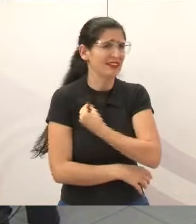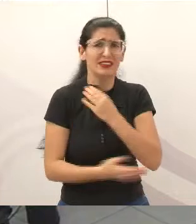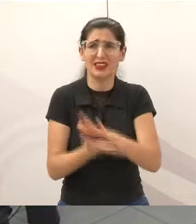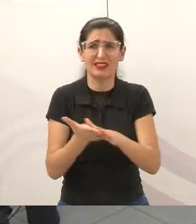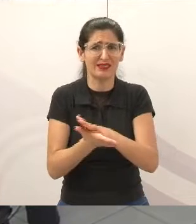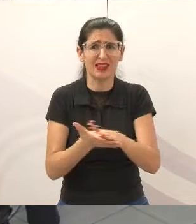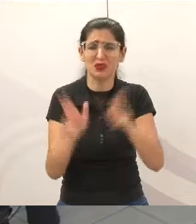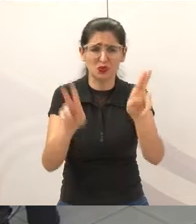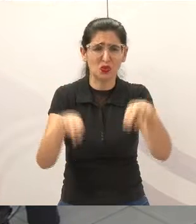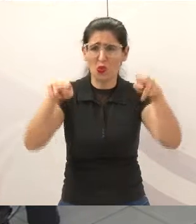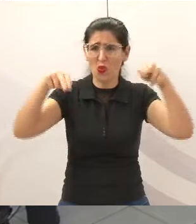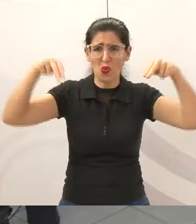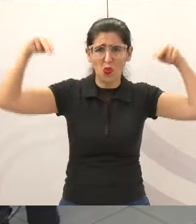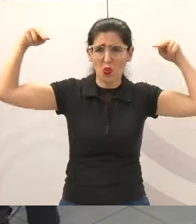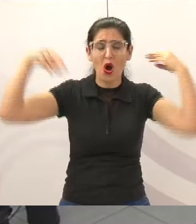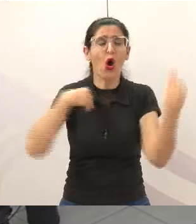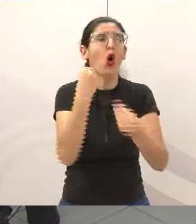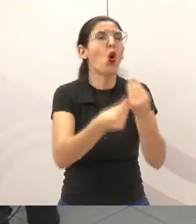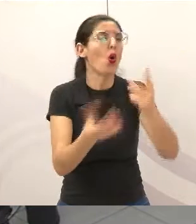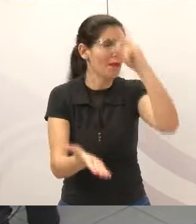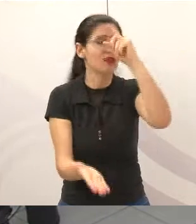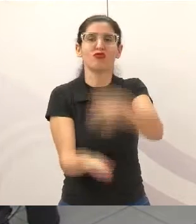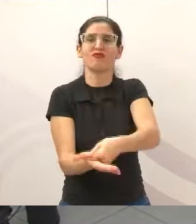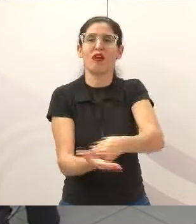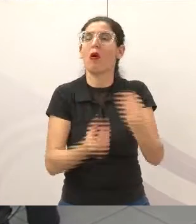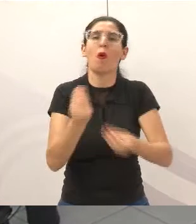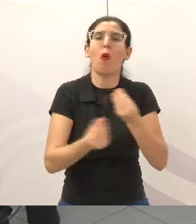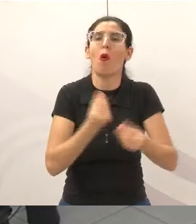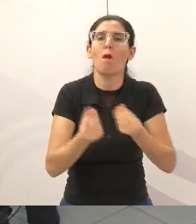fórmula mágica ou a receita do bolo a seguir.